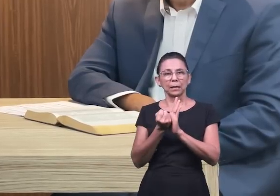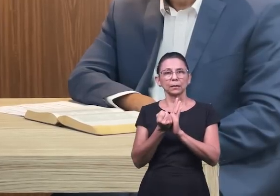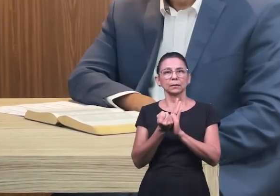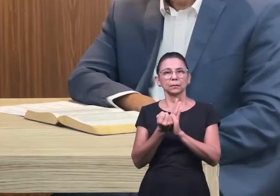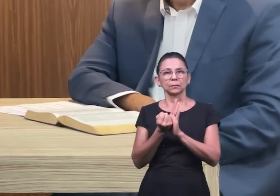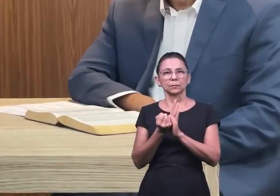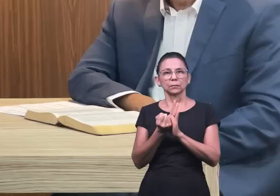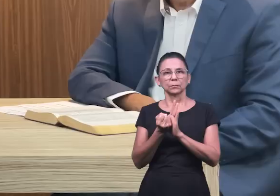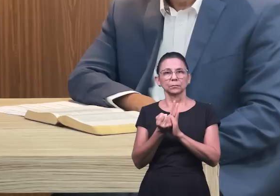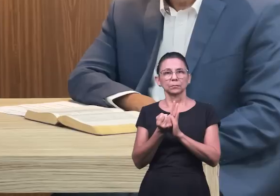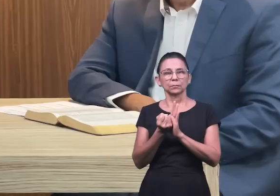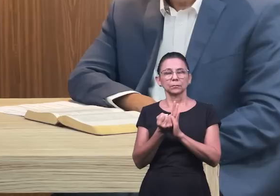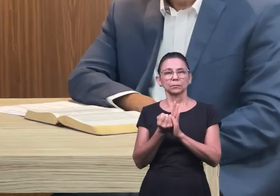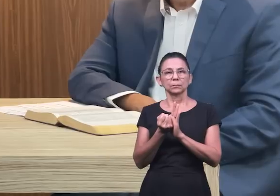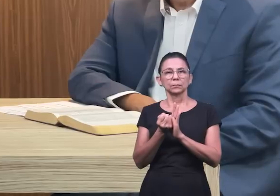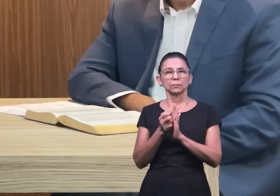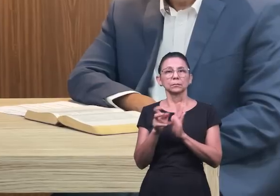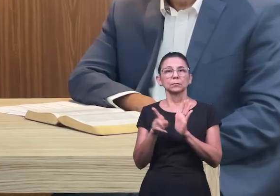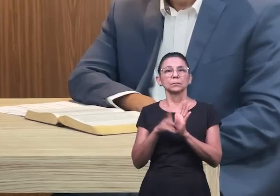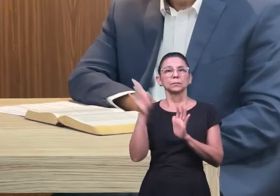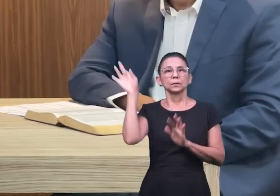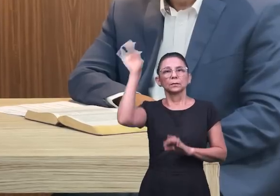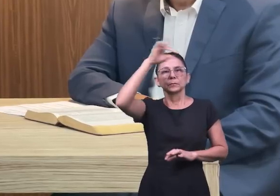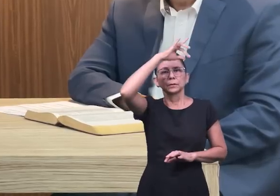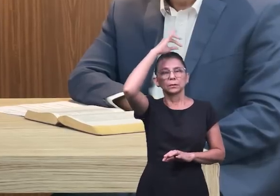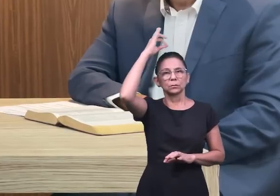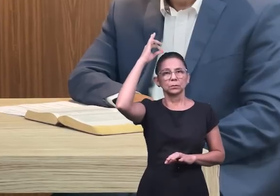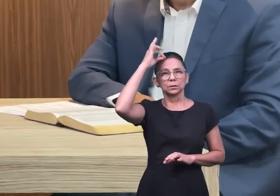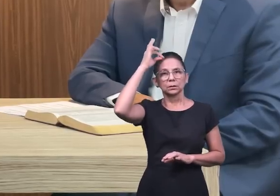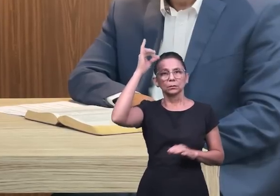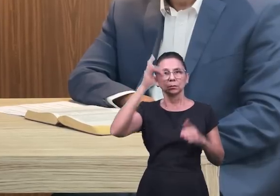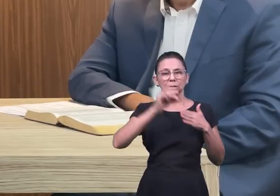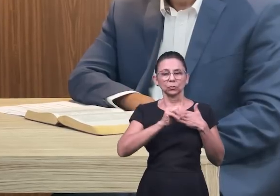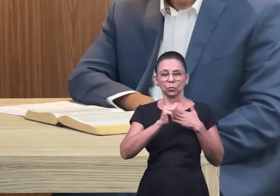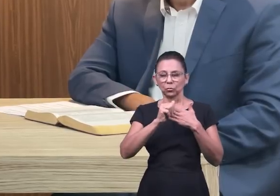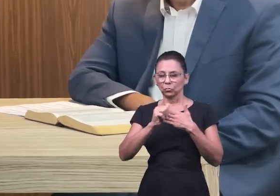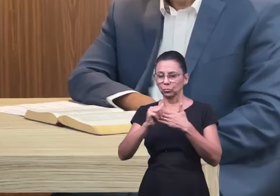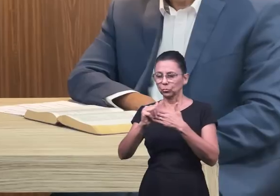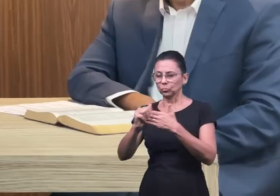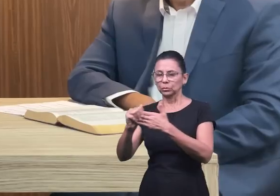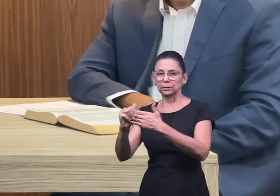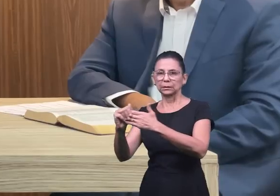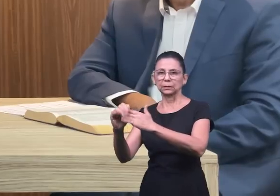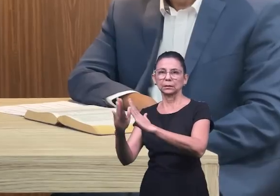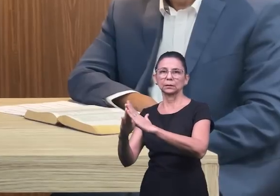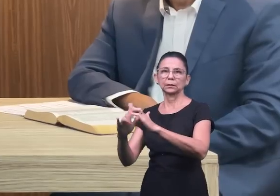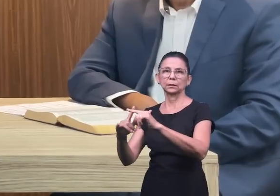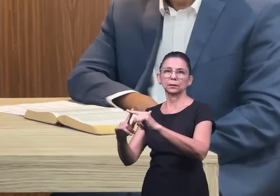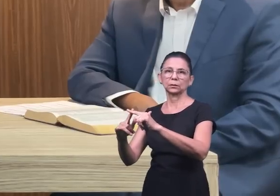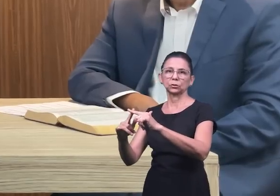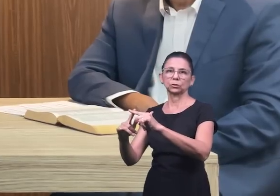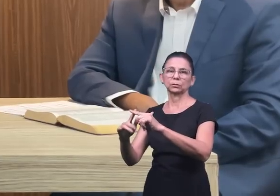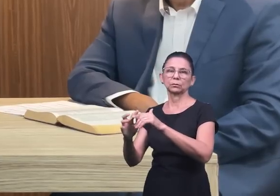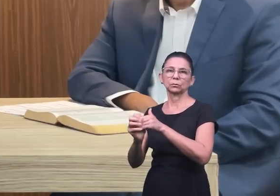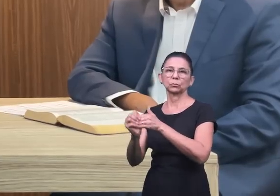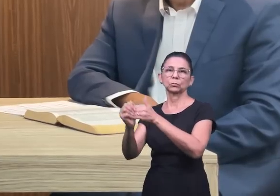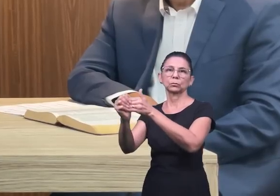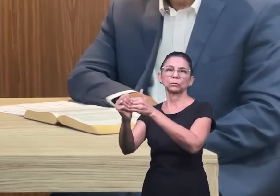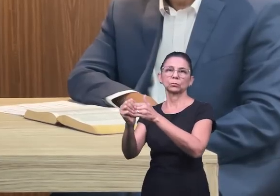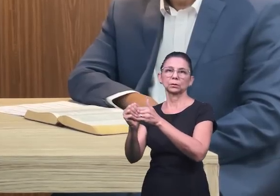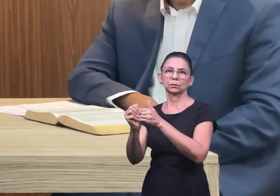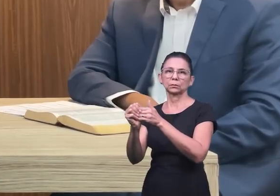Espírito Santo. A igreja ela é conduzida pelo Espírito Santo. A igreja está sendo direcionada pelo Espírito